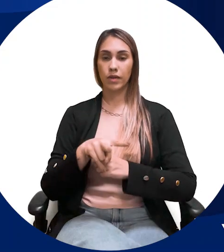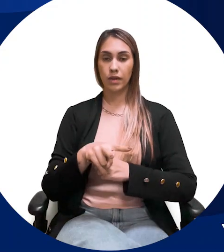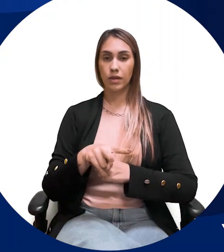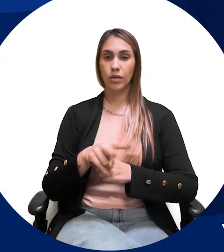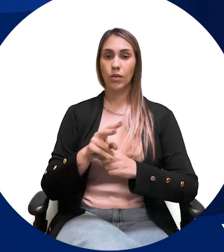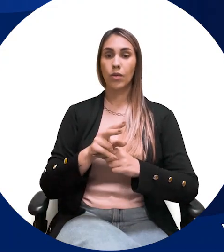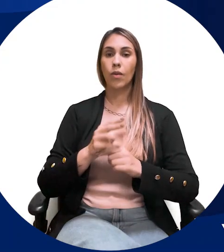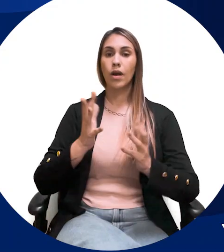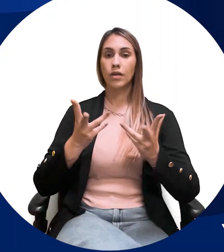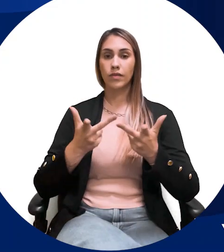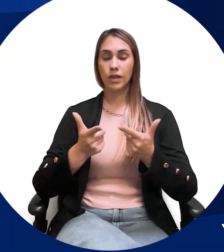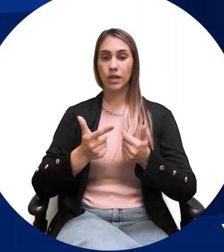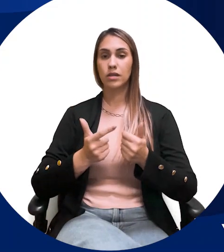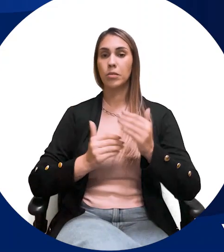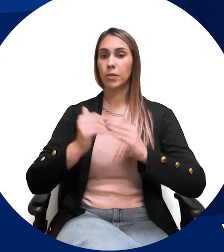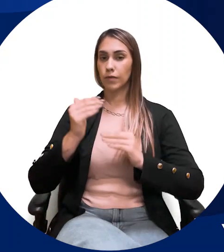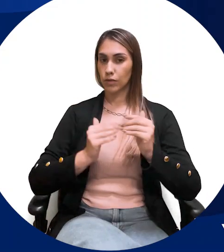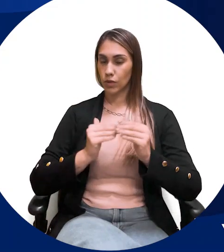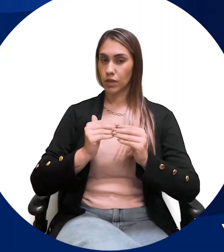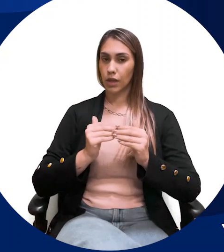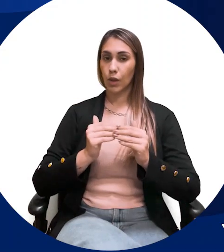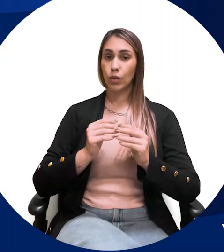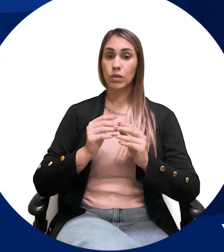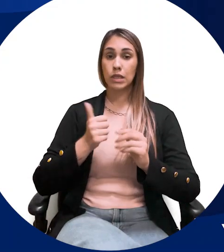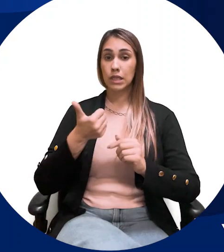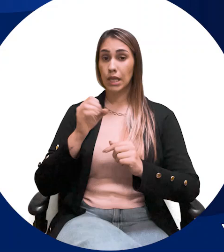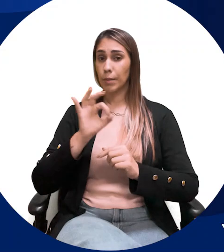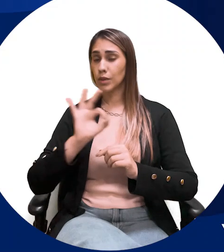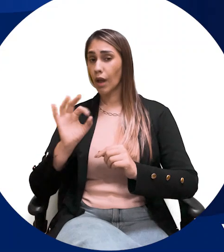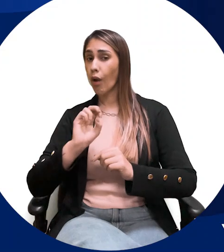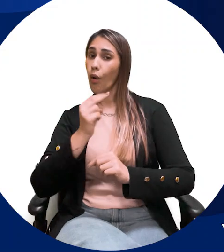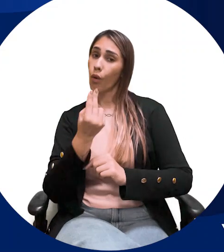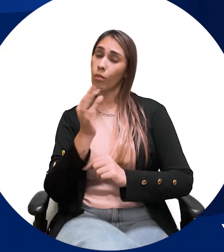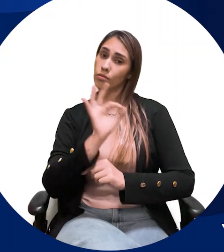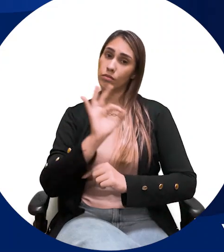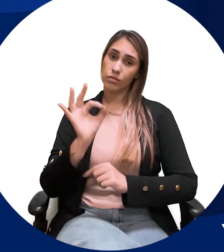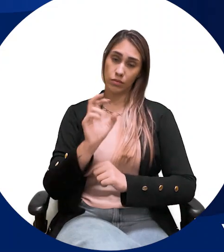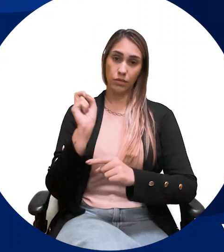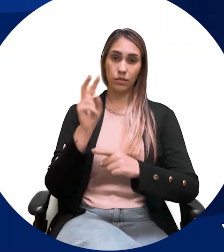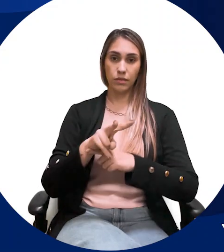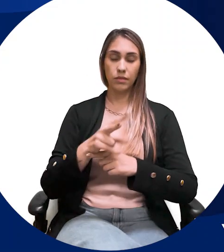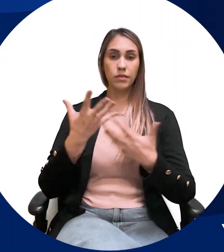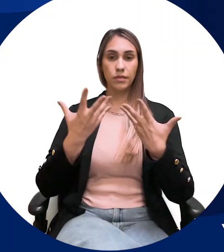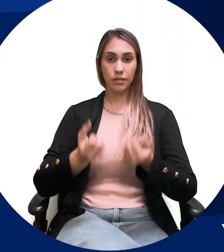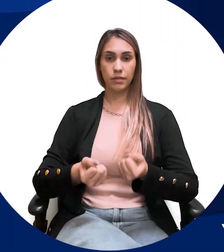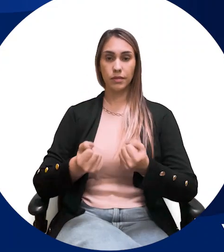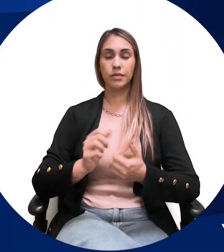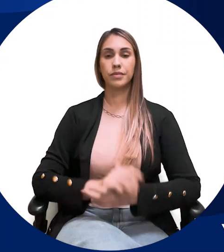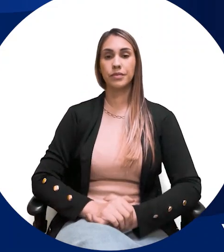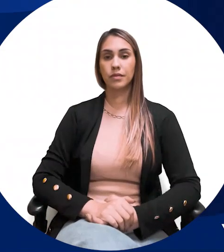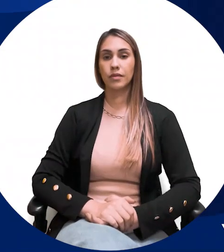40 vagas para licença para qualificação profissional integral ou parcial, conforme a disponibilidade de vagas aprovadas